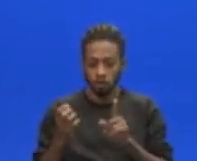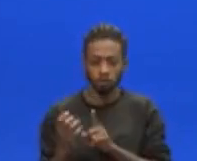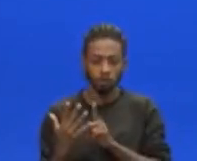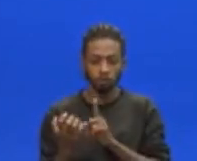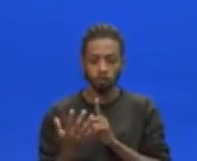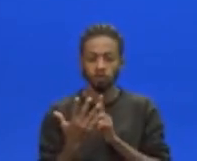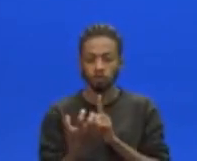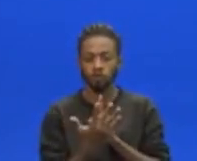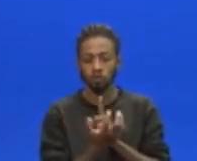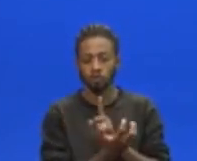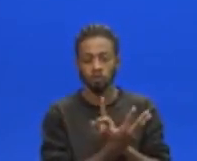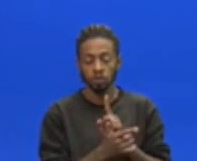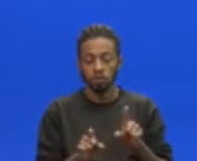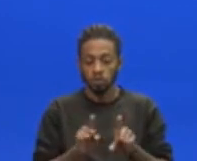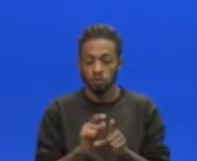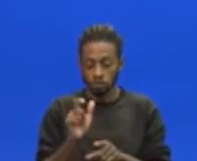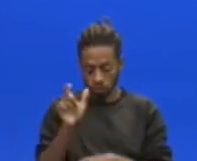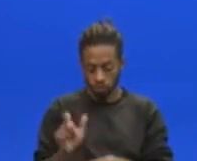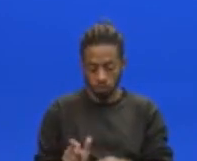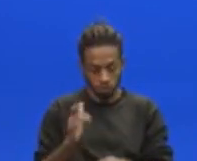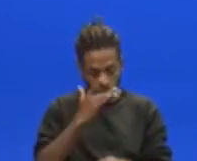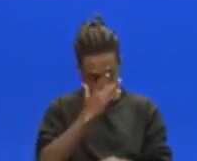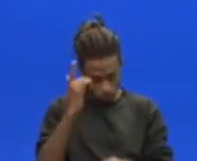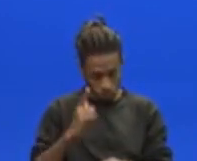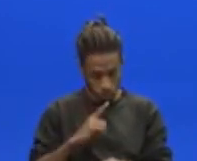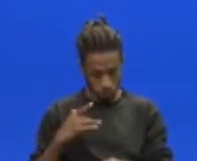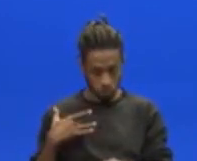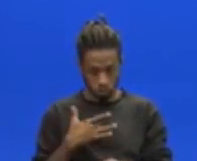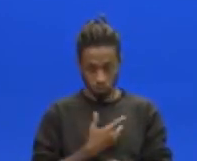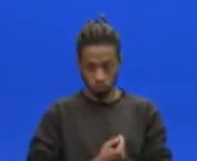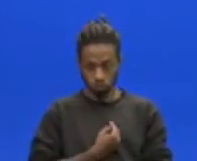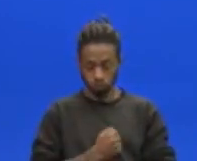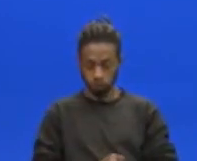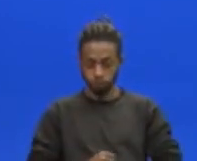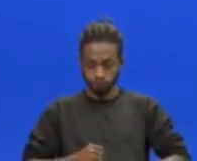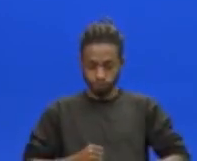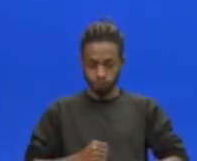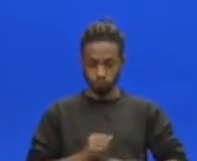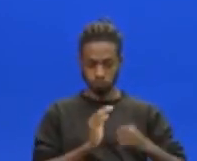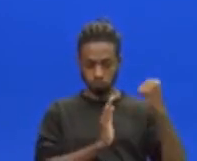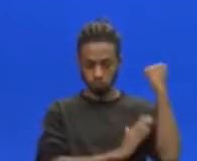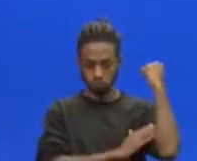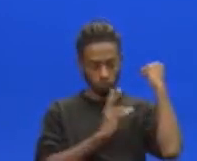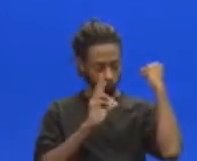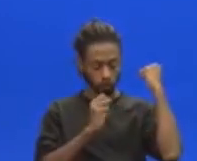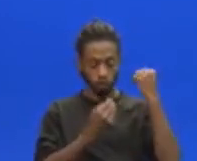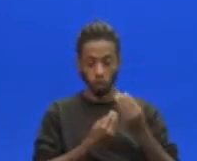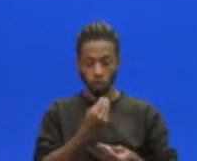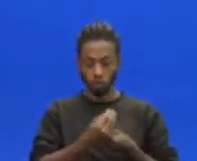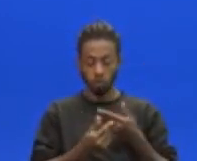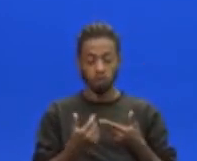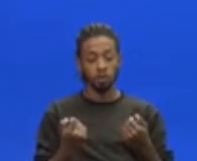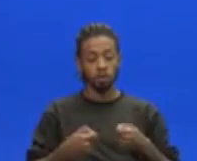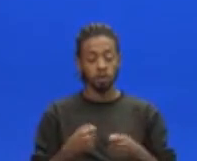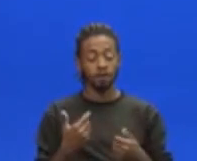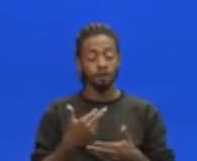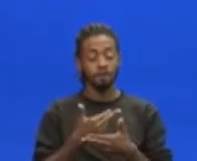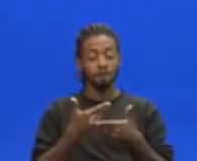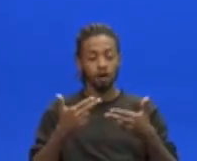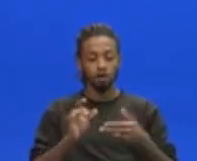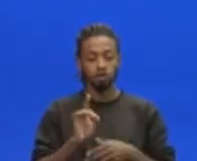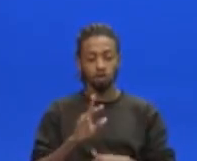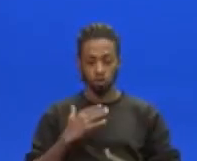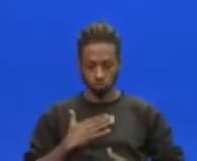vários elementos. Então, o indivíduo, para se manter saudável, ele tinha que se manter saudável sobre vários aspectos. Não